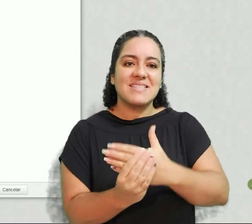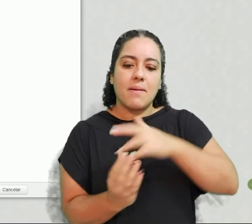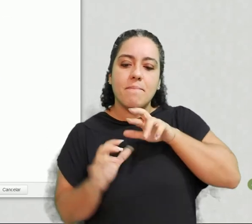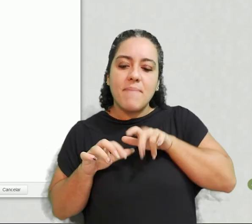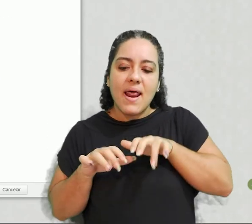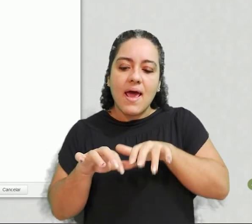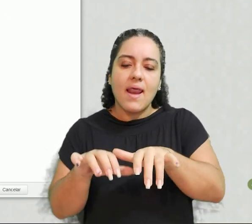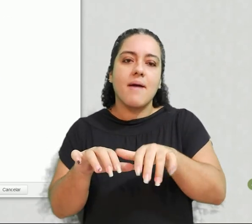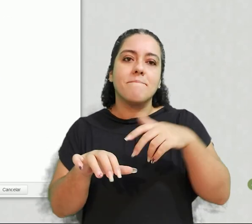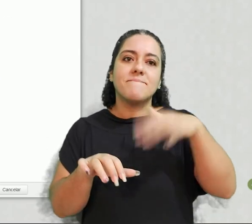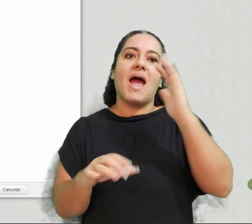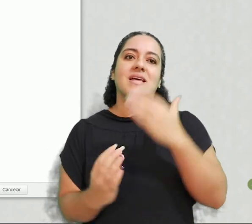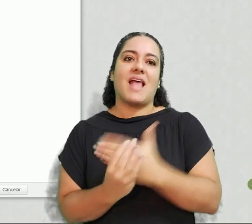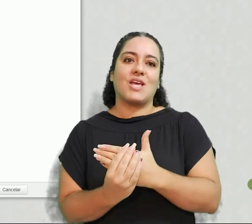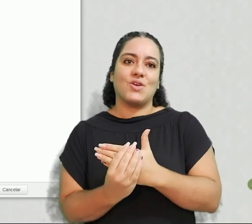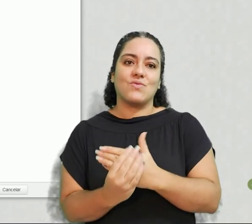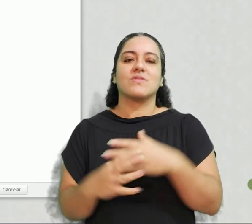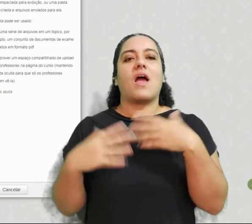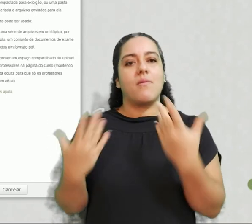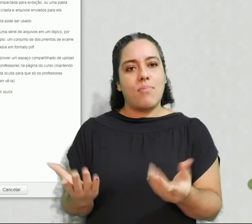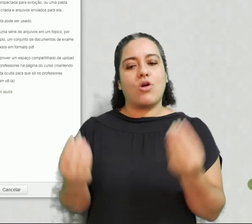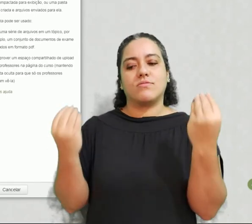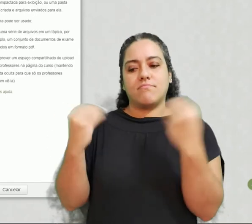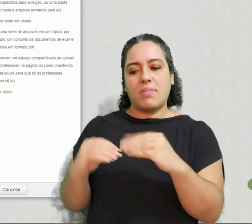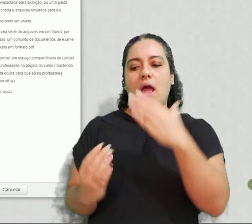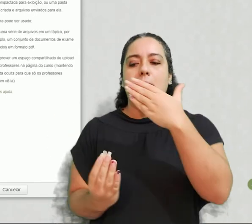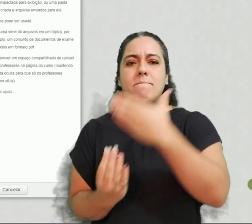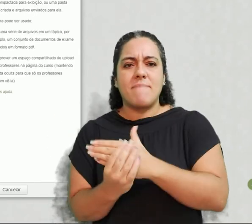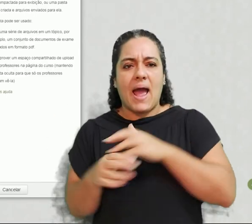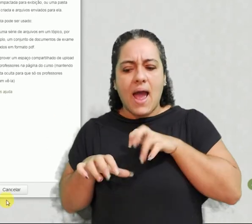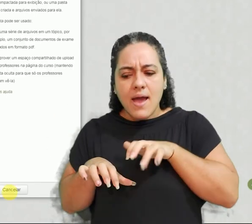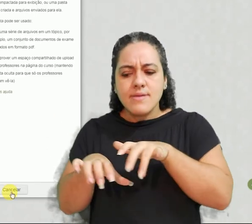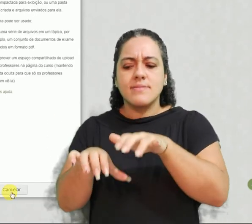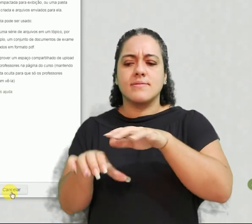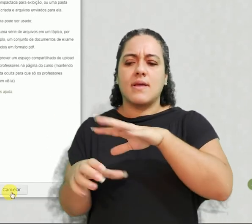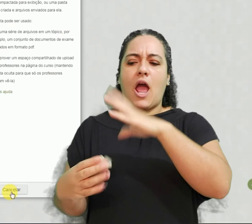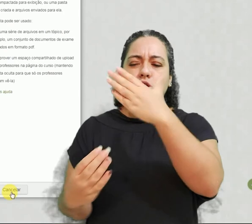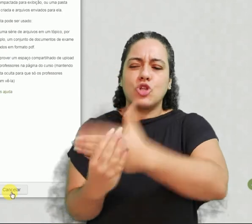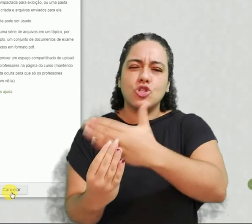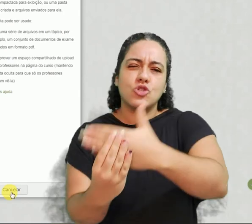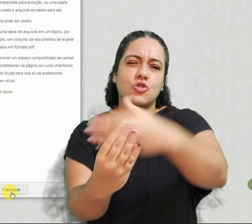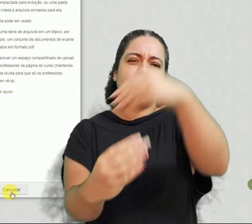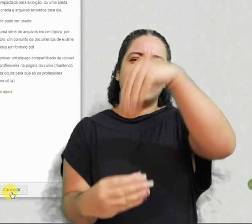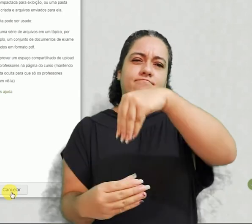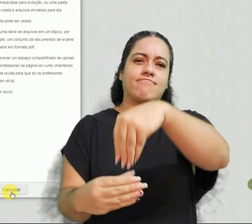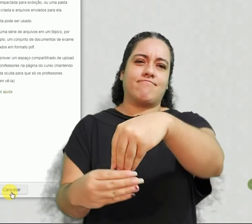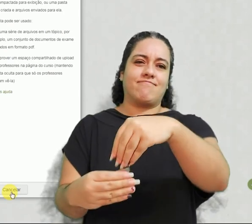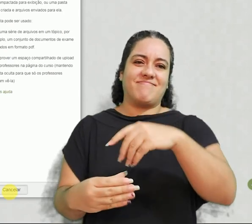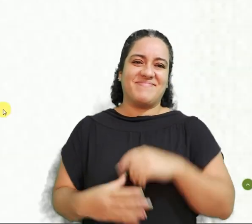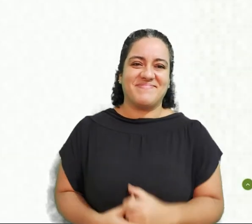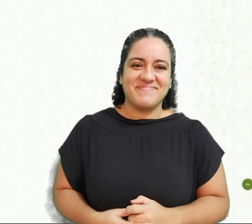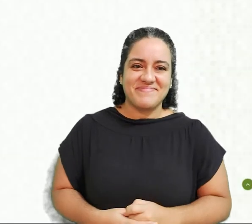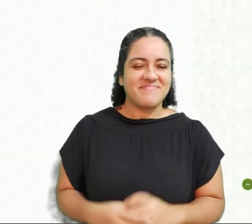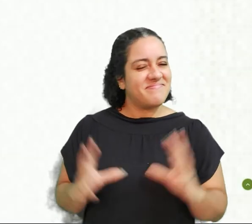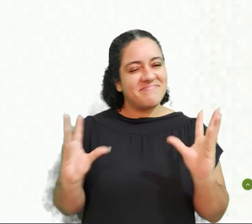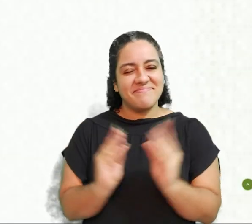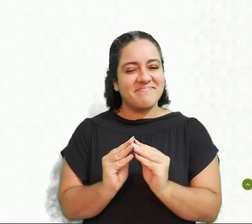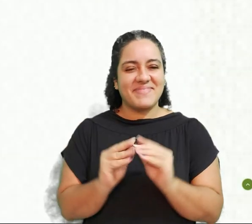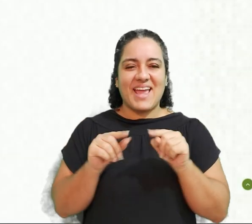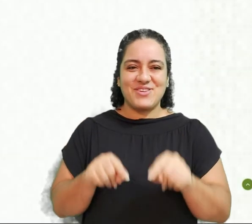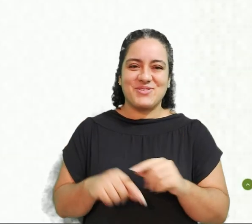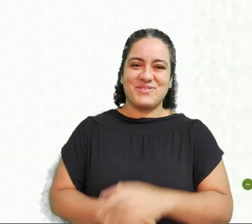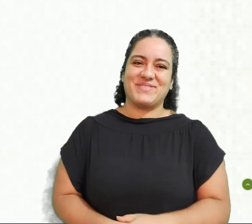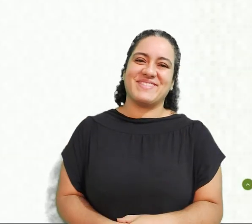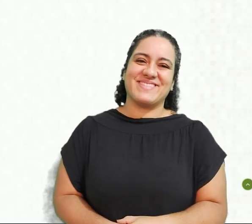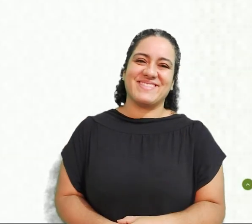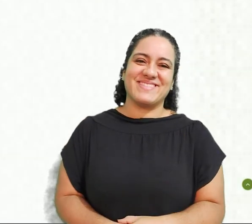Tá certo de arquivos e aí você pode colocar uma pasta em vários arquivos dentro tá certo e é